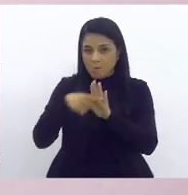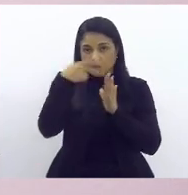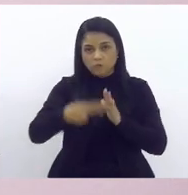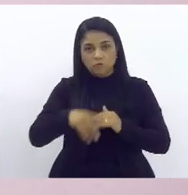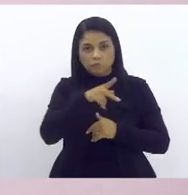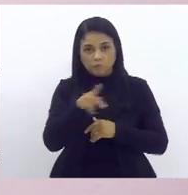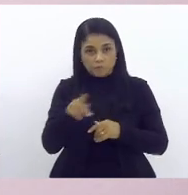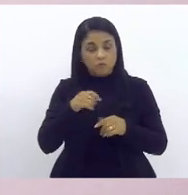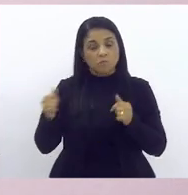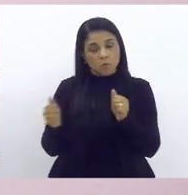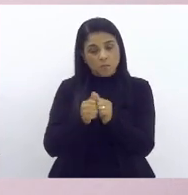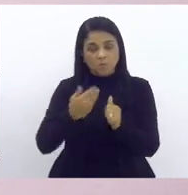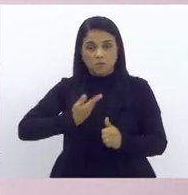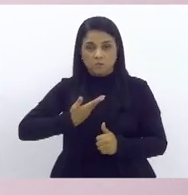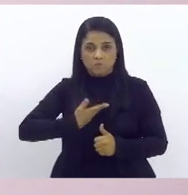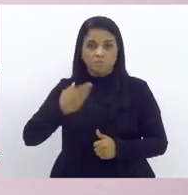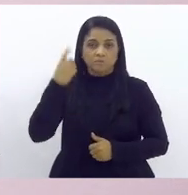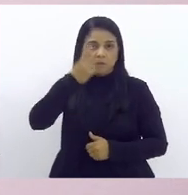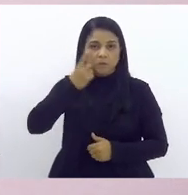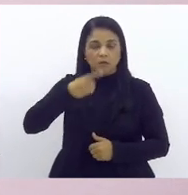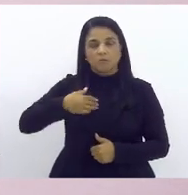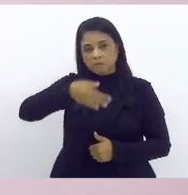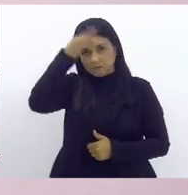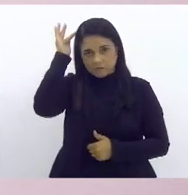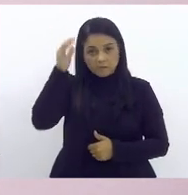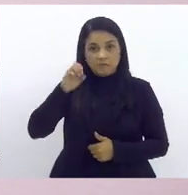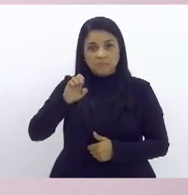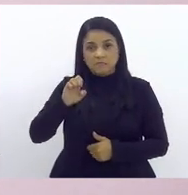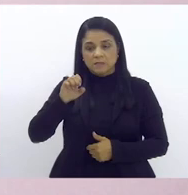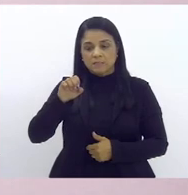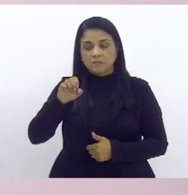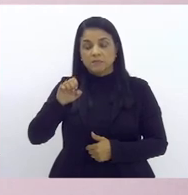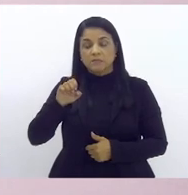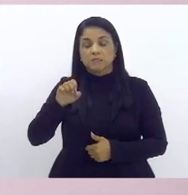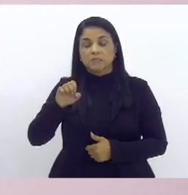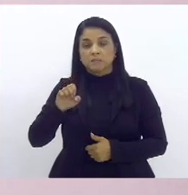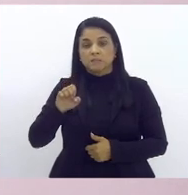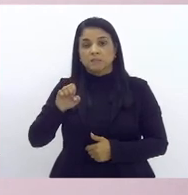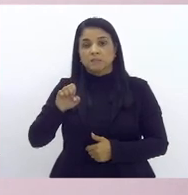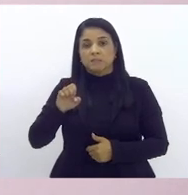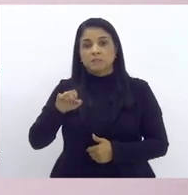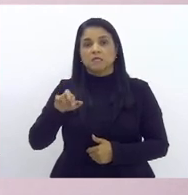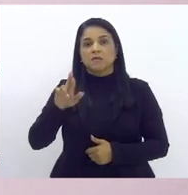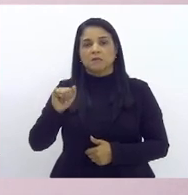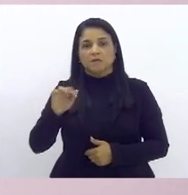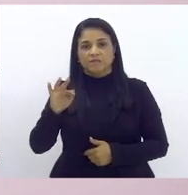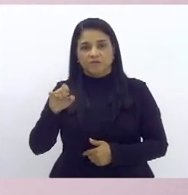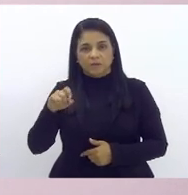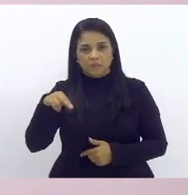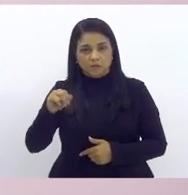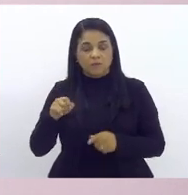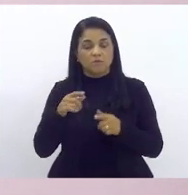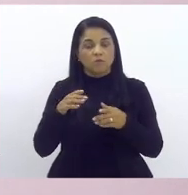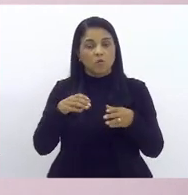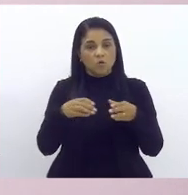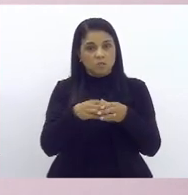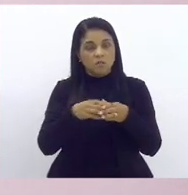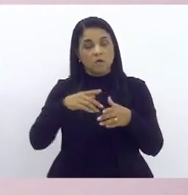Serafini, que é muito companheiro nosso, caminhando junto aqui com a educação, sobre o PL dos conselhos